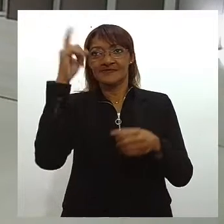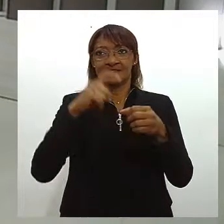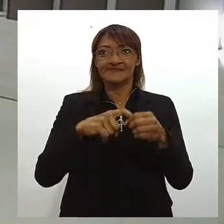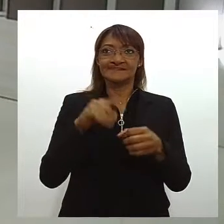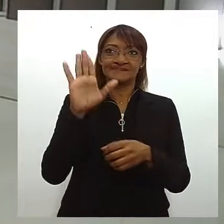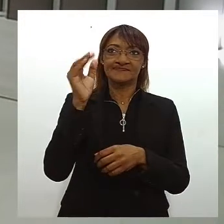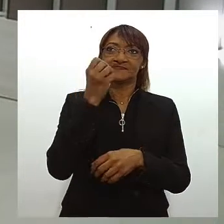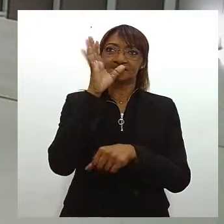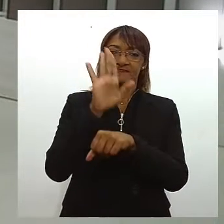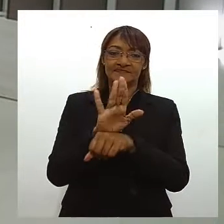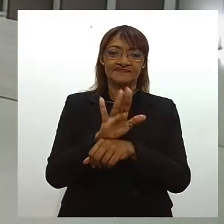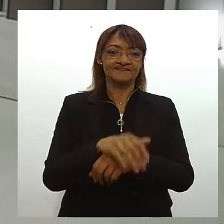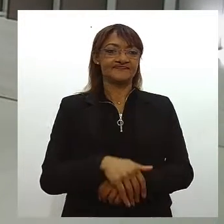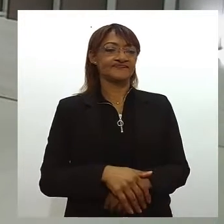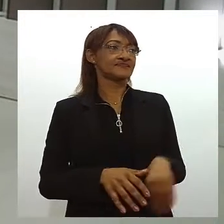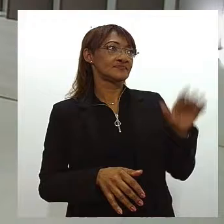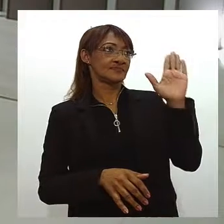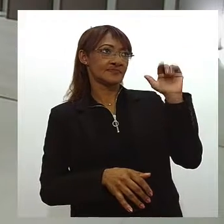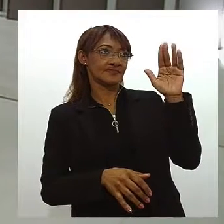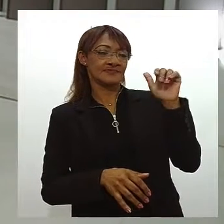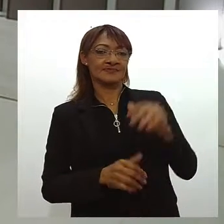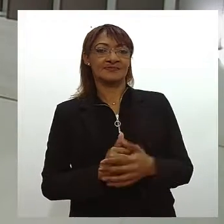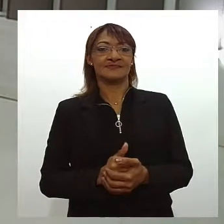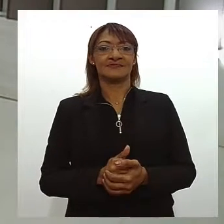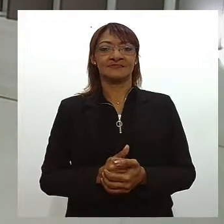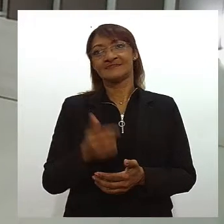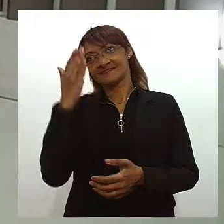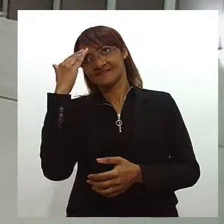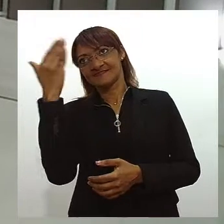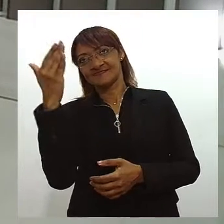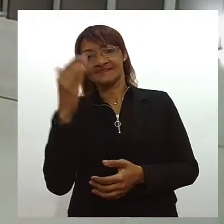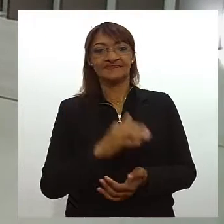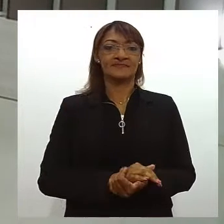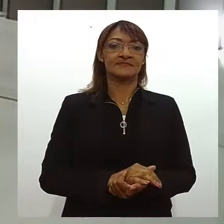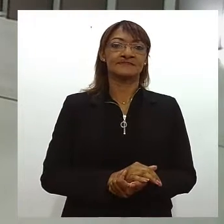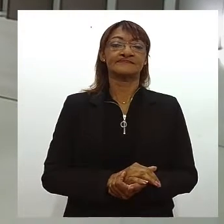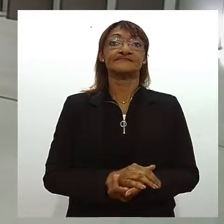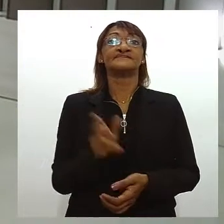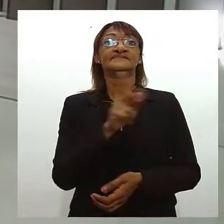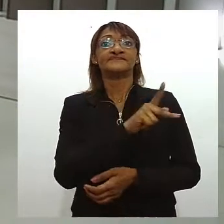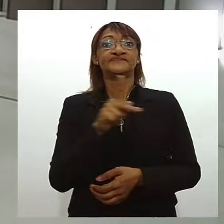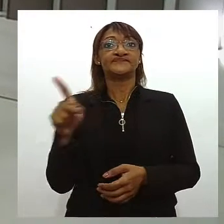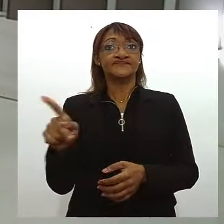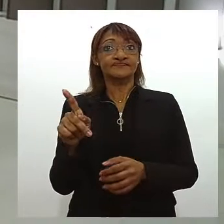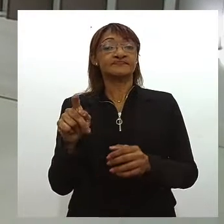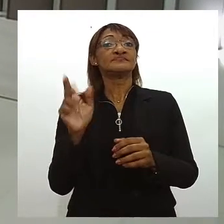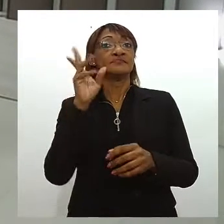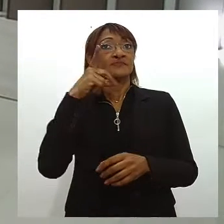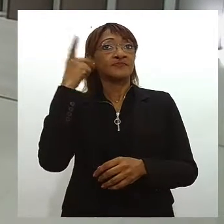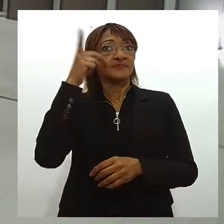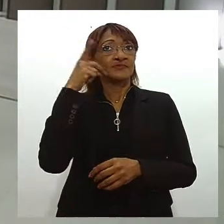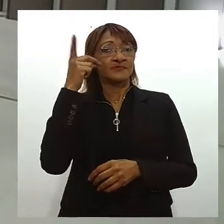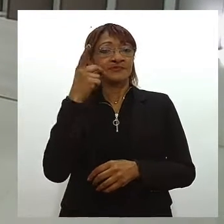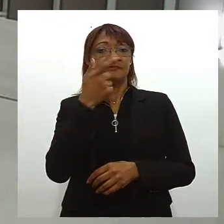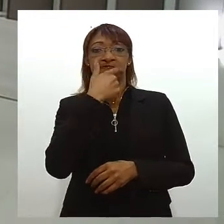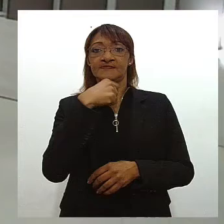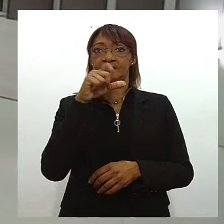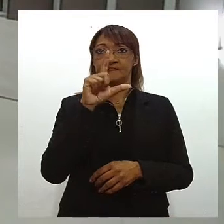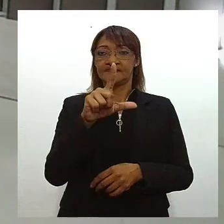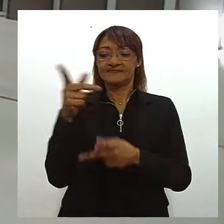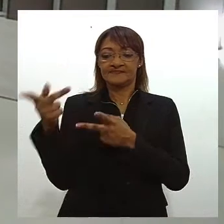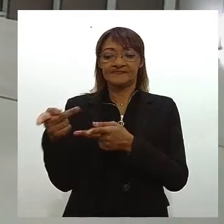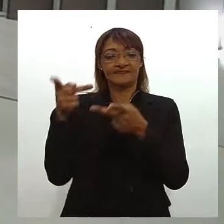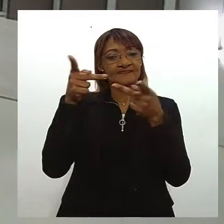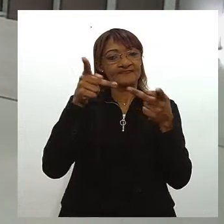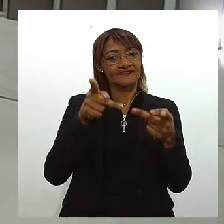Matos? Boa tarde. Até amanhã, Valquíria. Tchau, tchau. Obrigada. E olha, o presidente da Lese, deputado Luciano Bispo, fez uma visita de